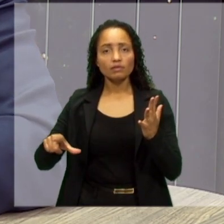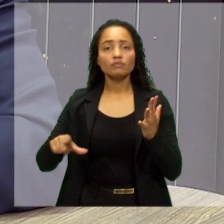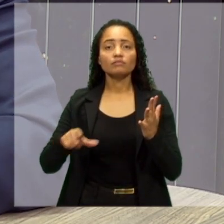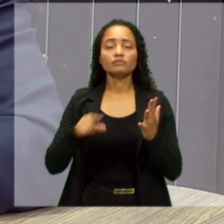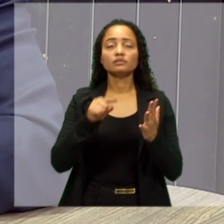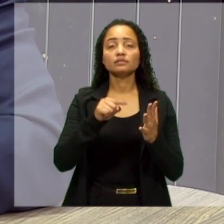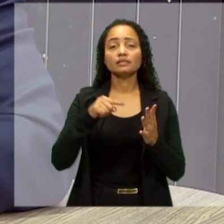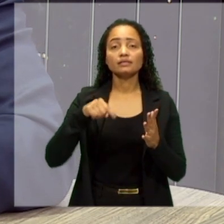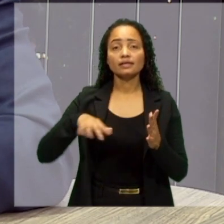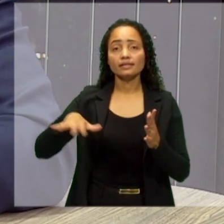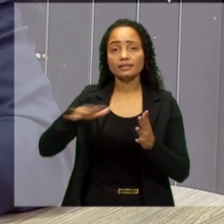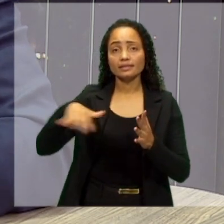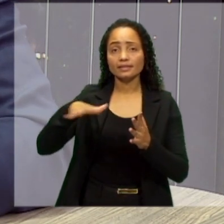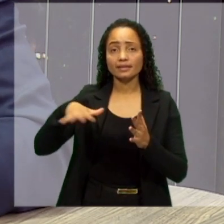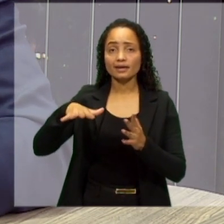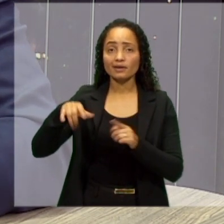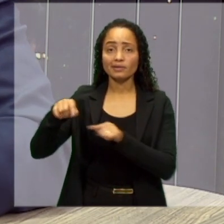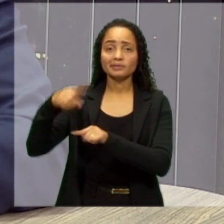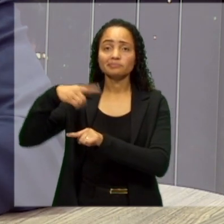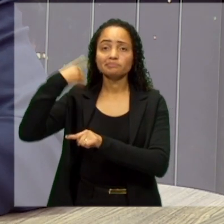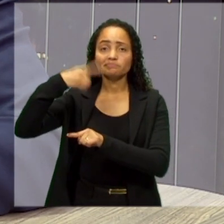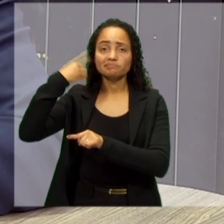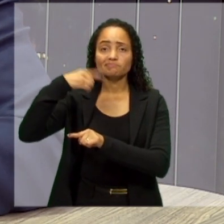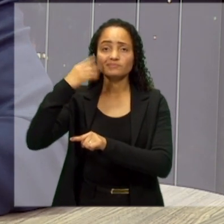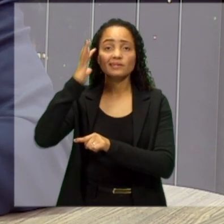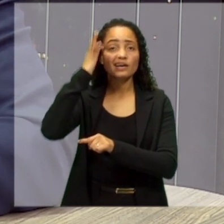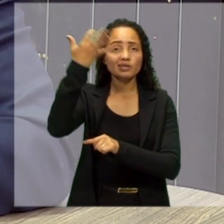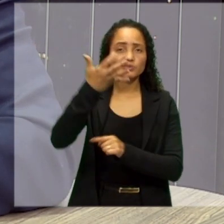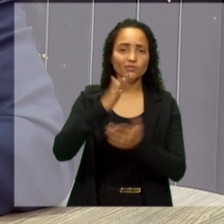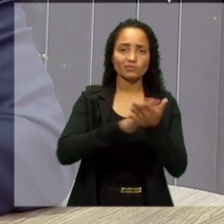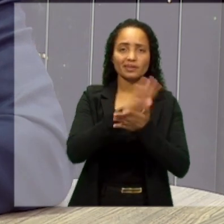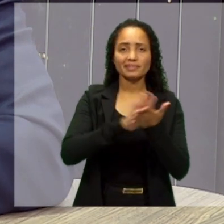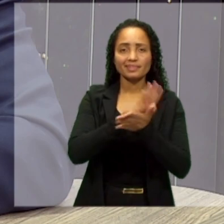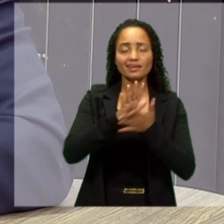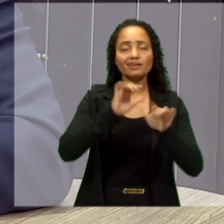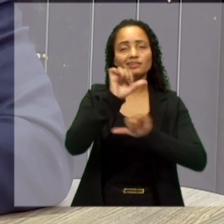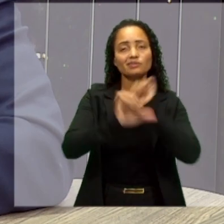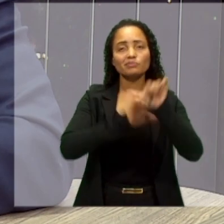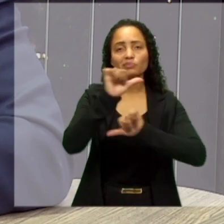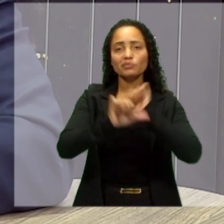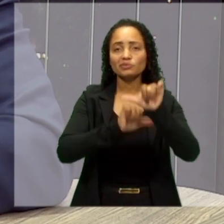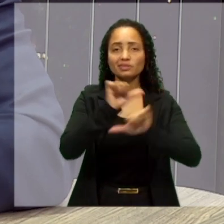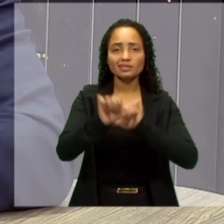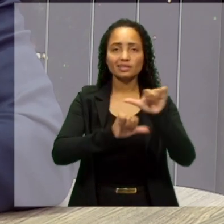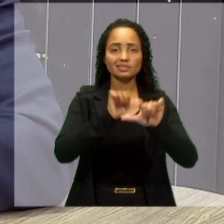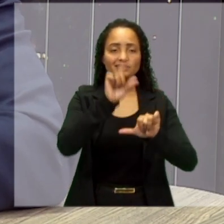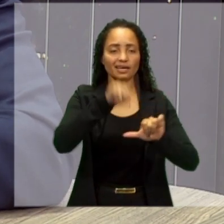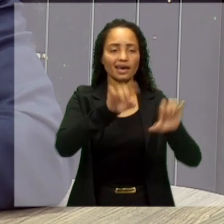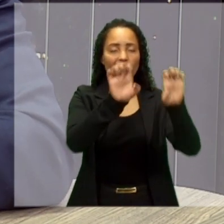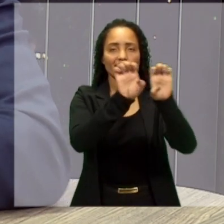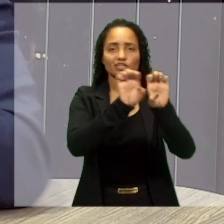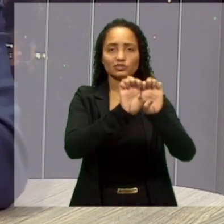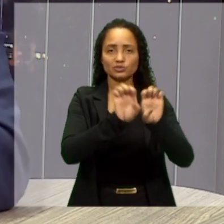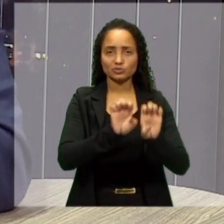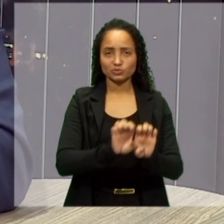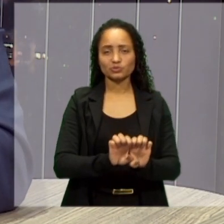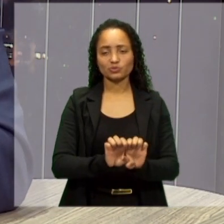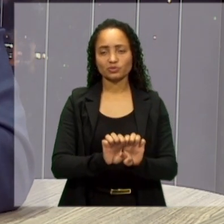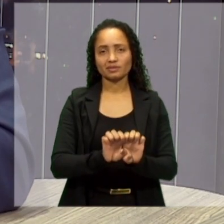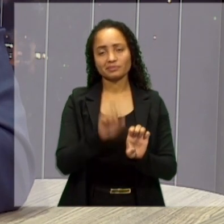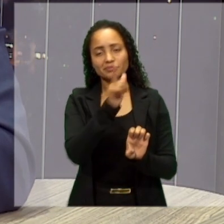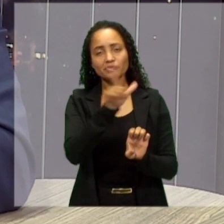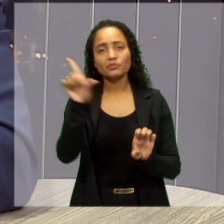prestação jurisdicional não vem resolvendo aquilo, que a mudança que precisa ela é estrutural, a Defensoria Pública consegue atuar de